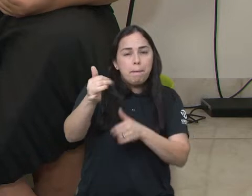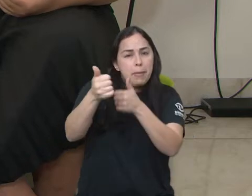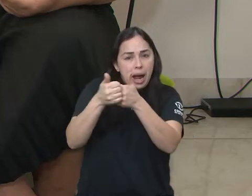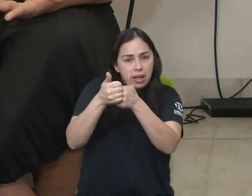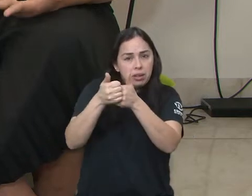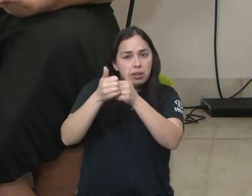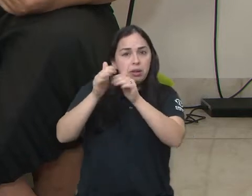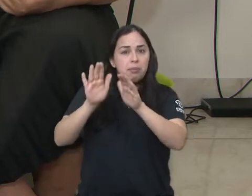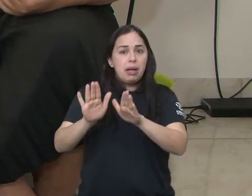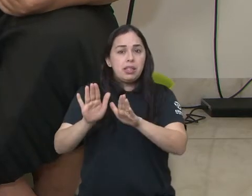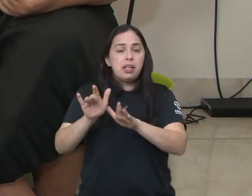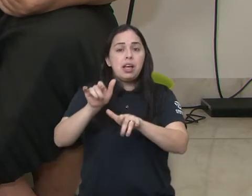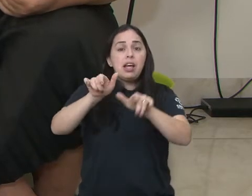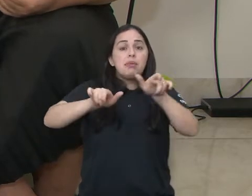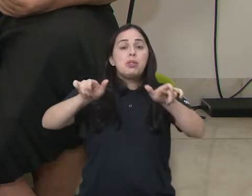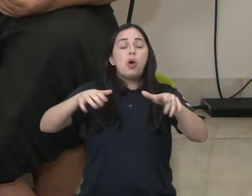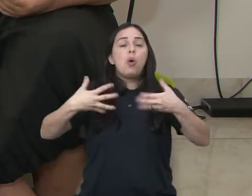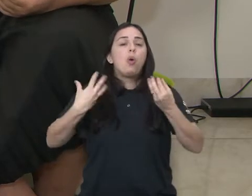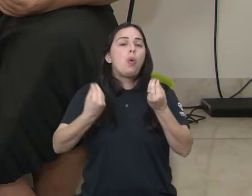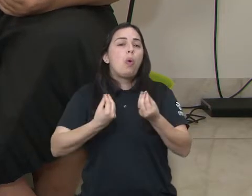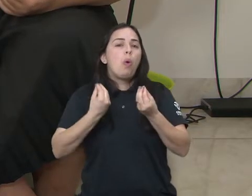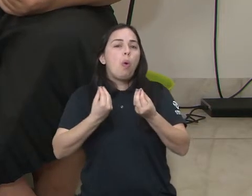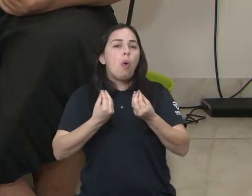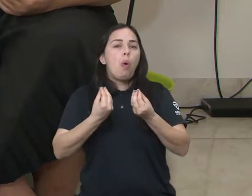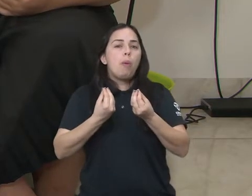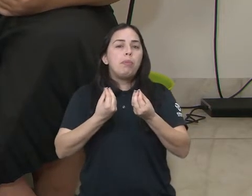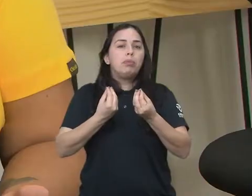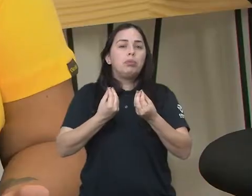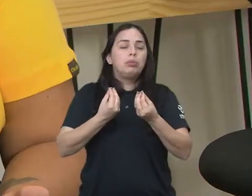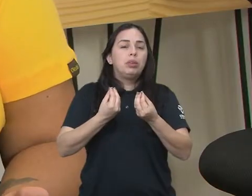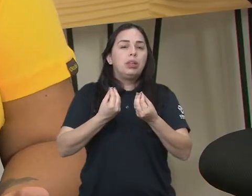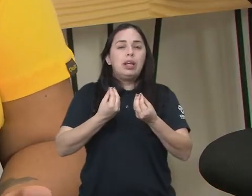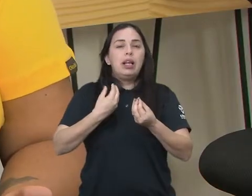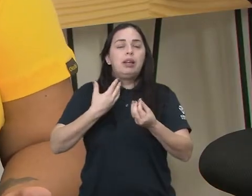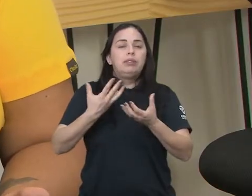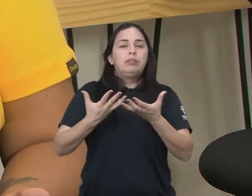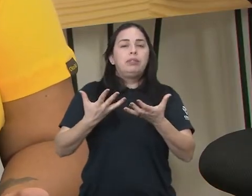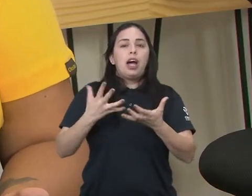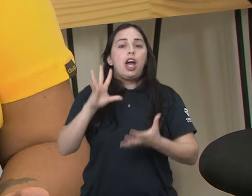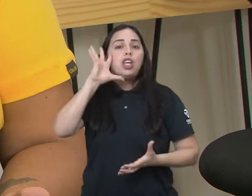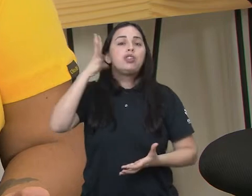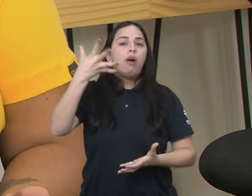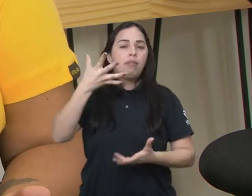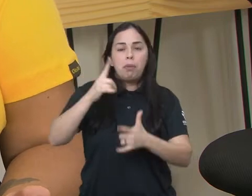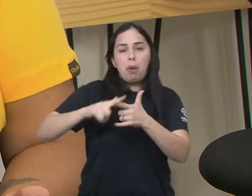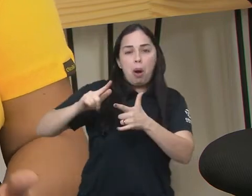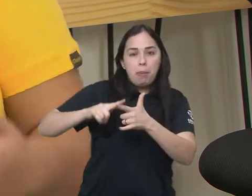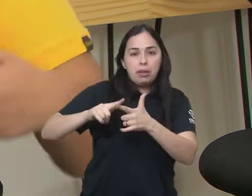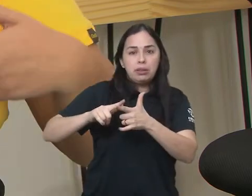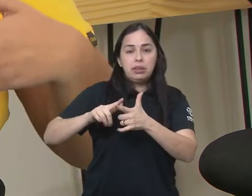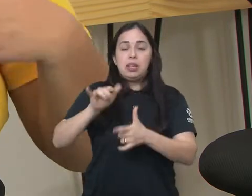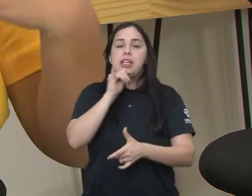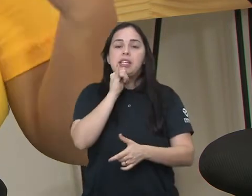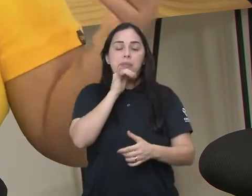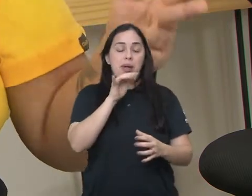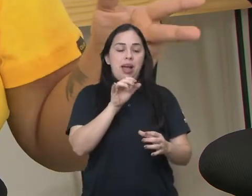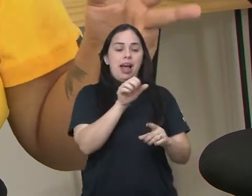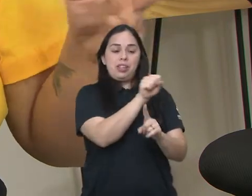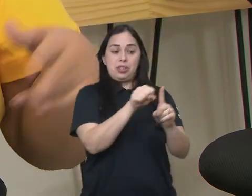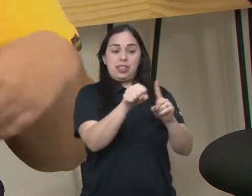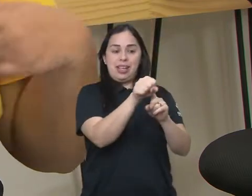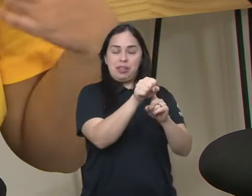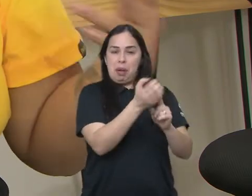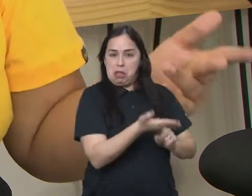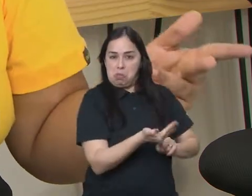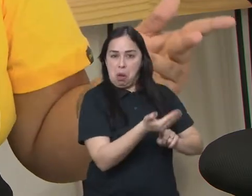já as questões de como que as pessoas lidam com o próprio selvagem, porque teoricamente a sociedade vai estar mais, quanto mais tecnológica,